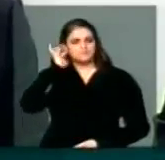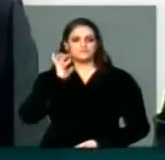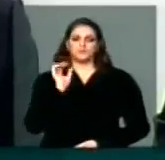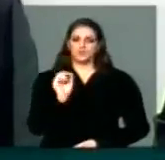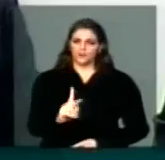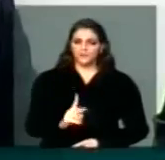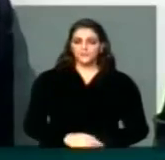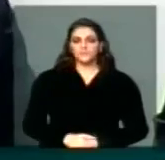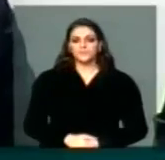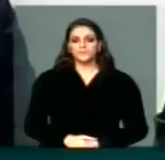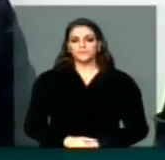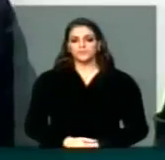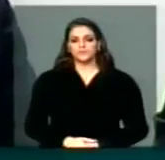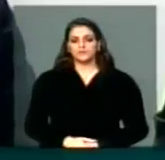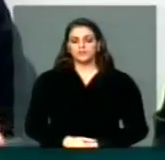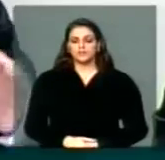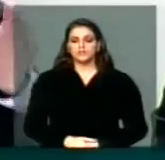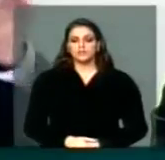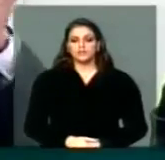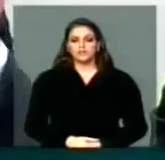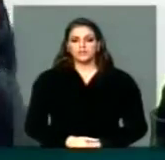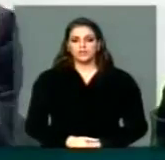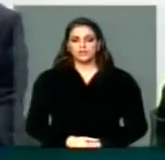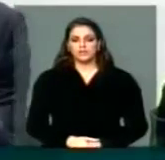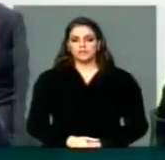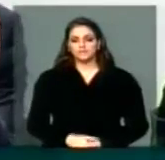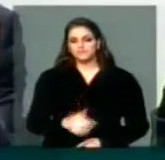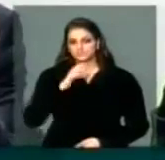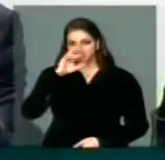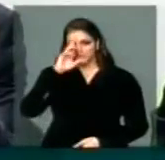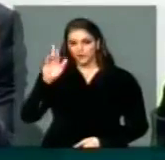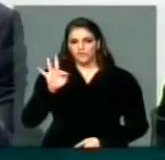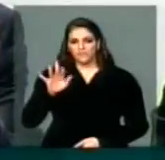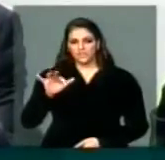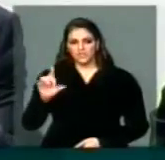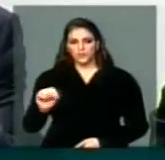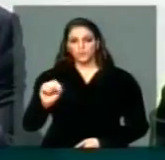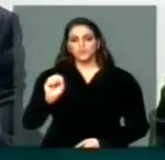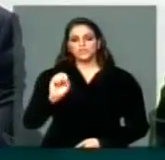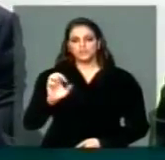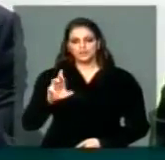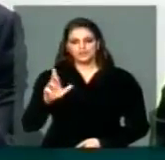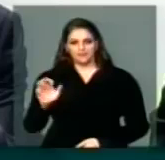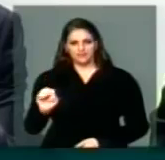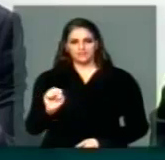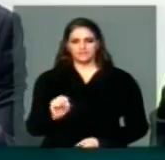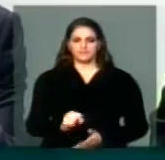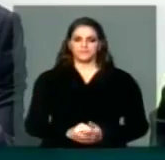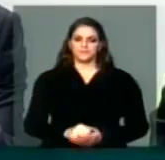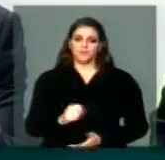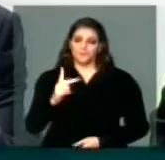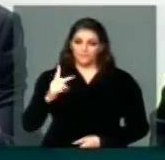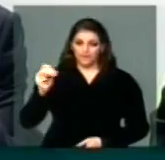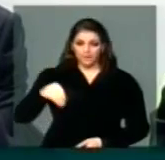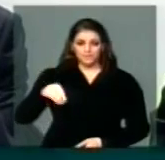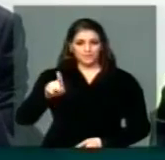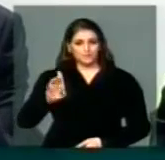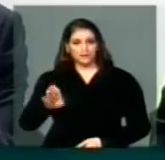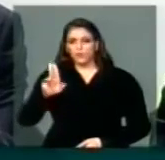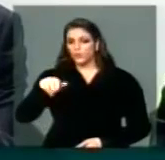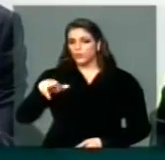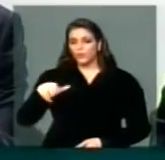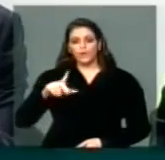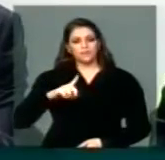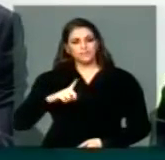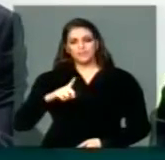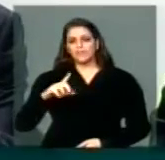Bom, seguida, o senhor Fernando Soares, PMDB nunca teve operador, o senhor Fernando Soares